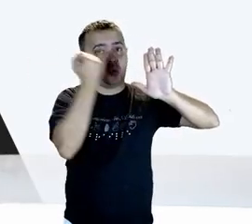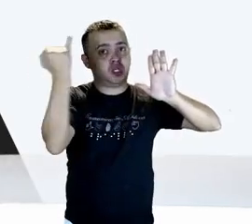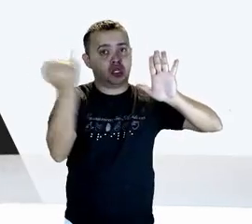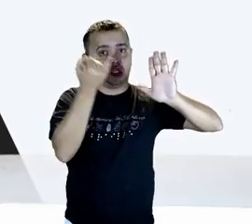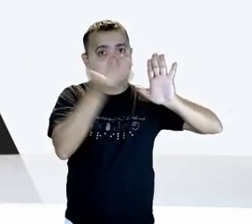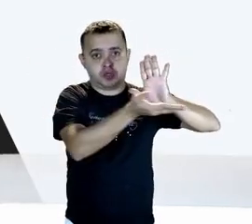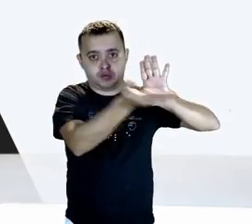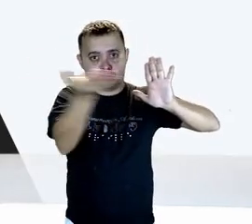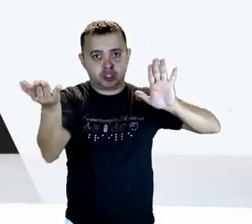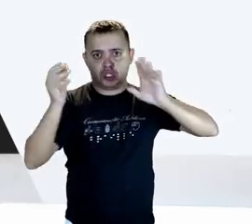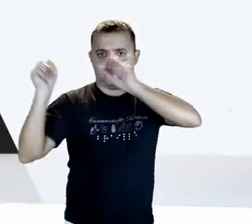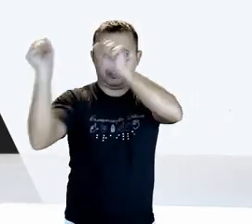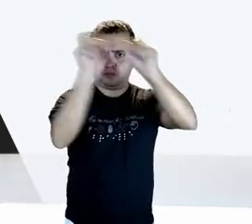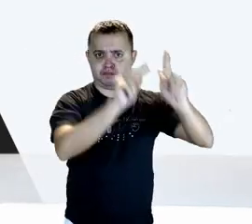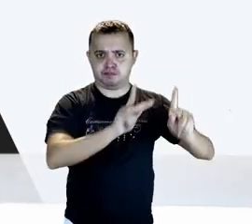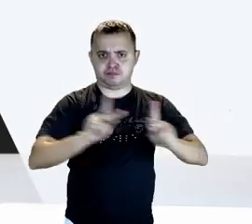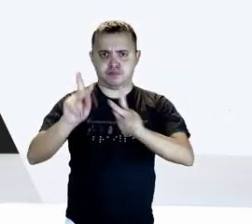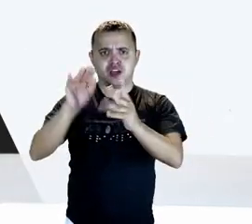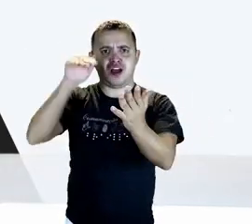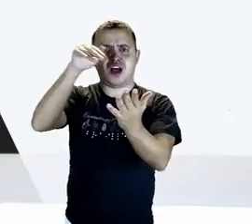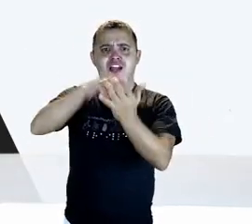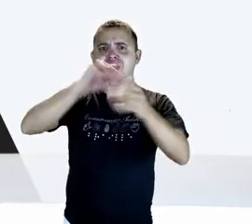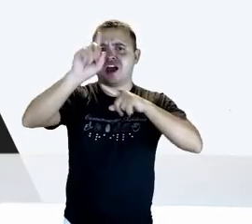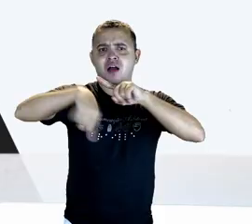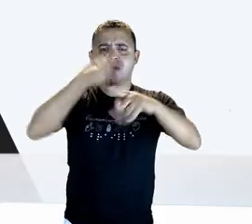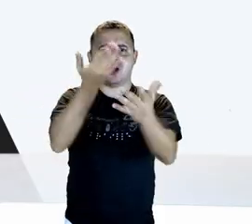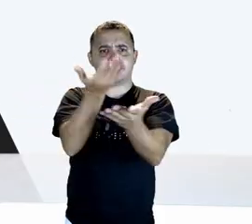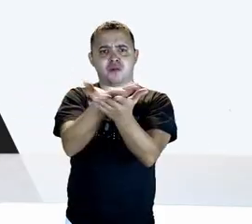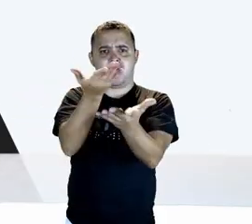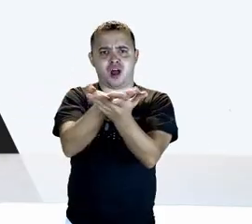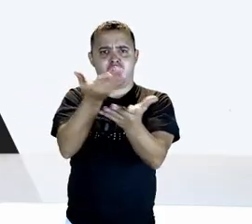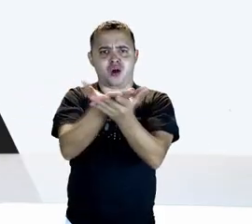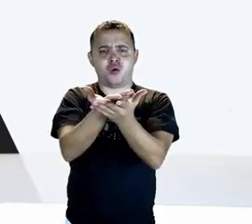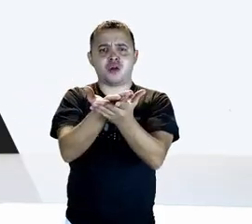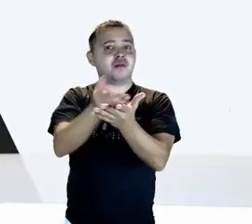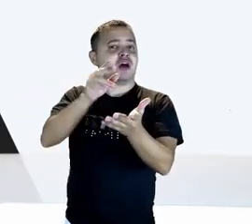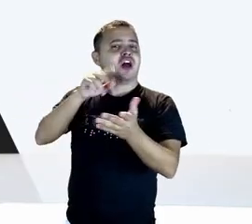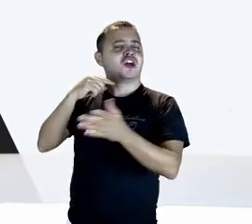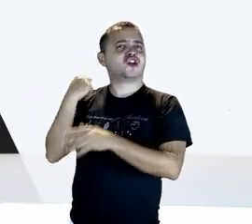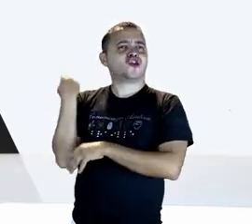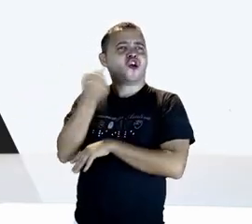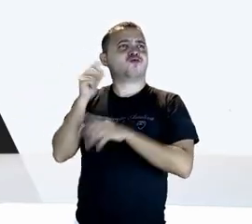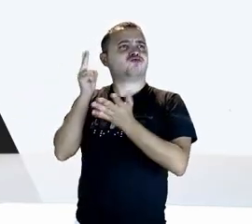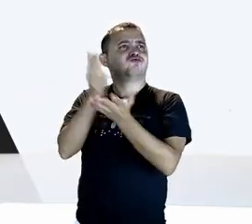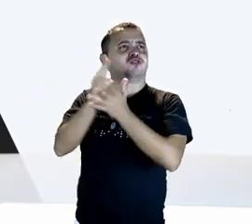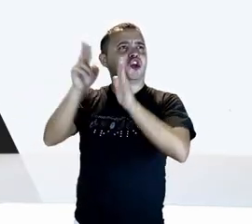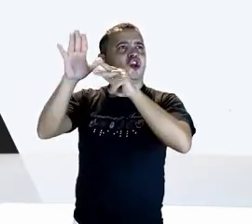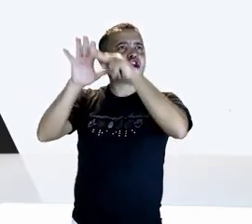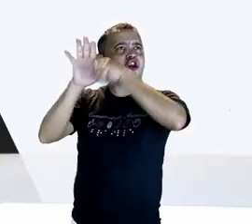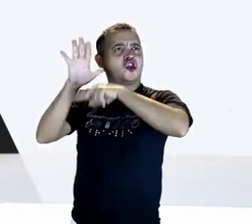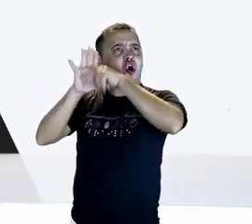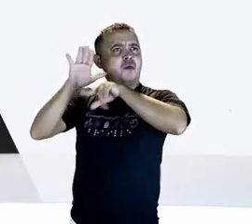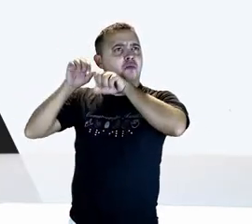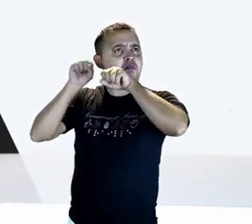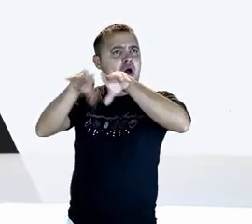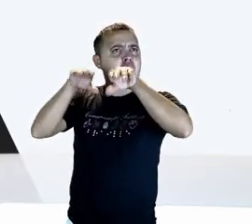dia a dia, ok? E espero vocês no próximo vídeo, dando sequência na questão das normas que